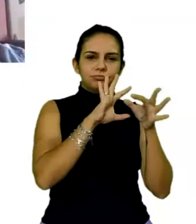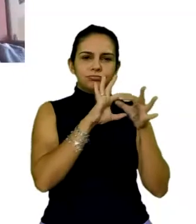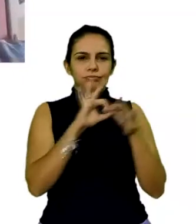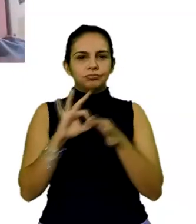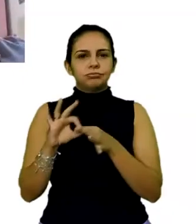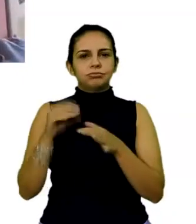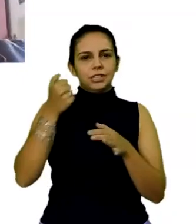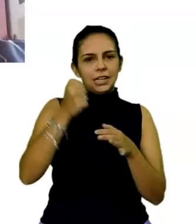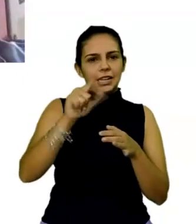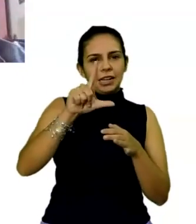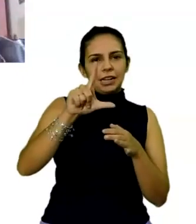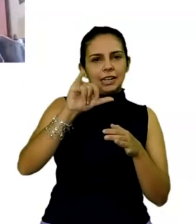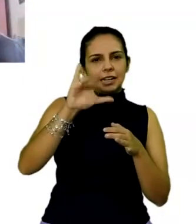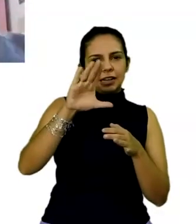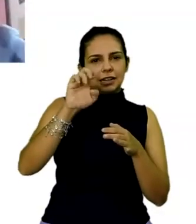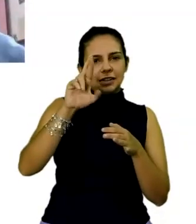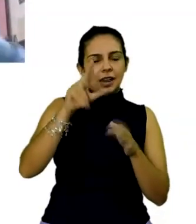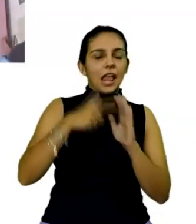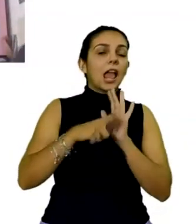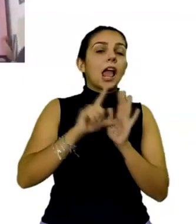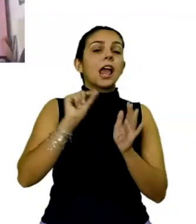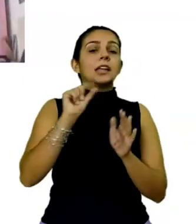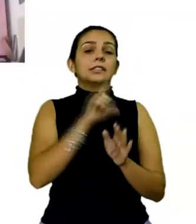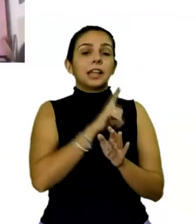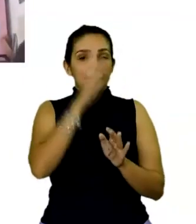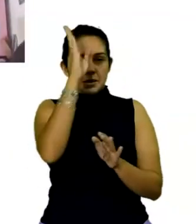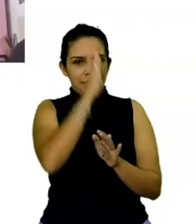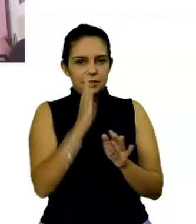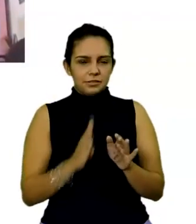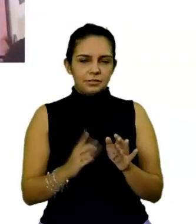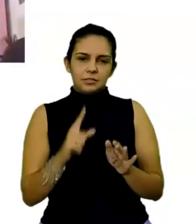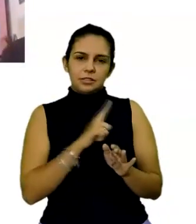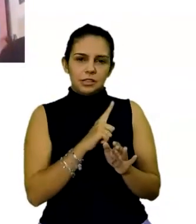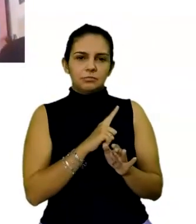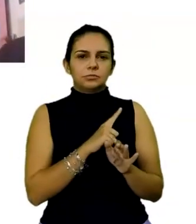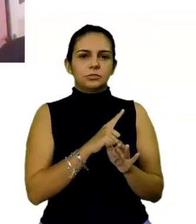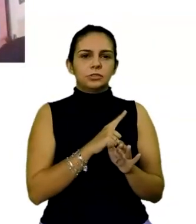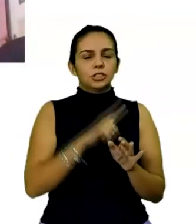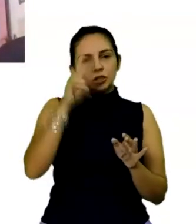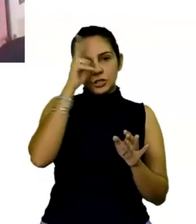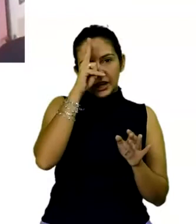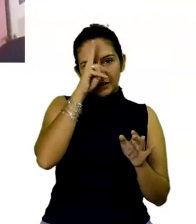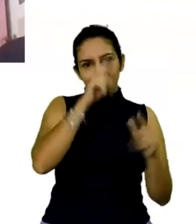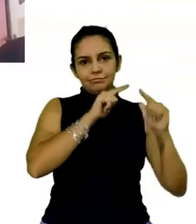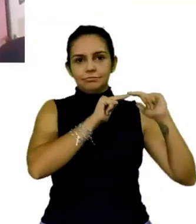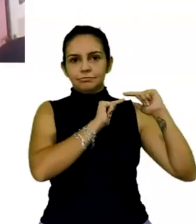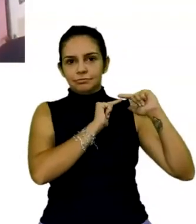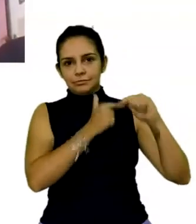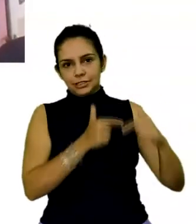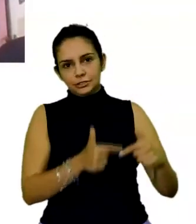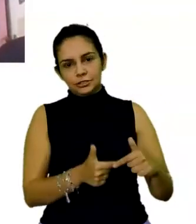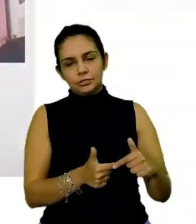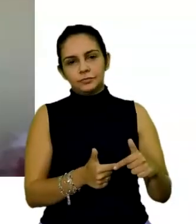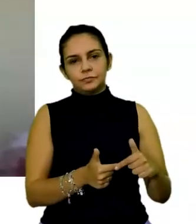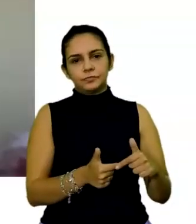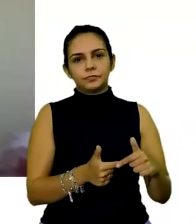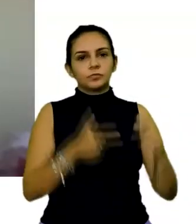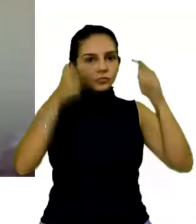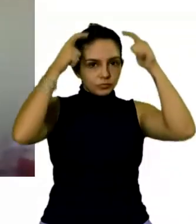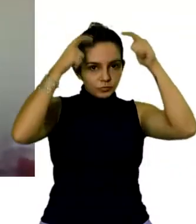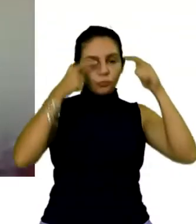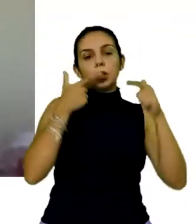alicerce, vamos dizer assim. Porque antes, o que a gente tinha no Brasil? Tínhamos as histórias tradicionais, o